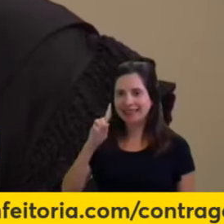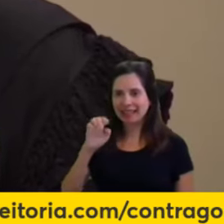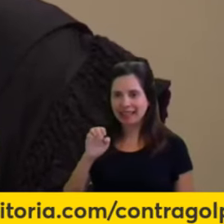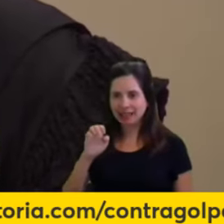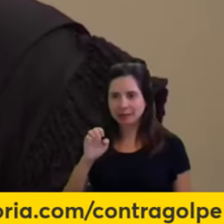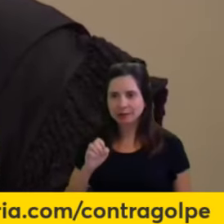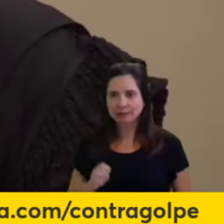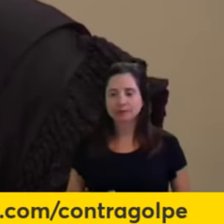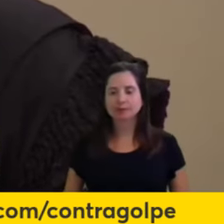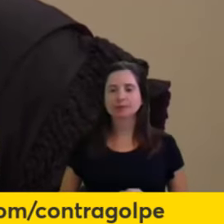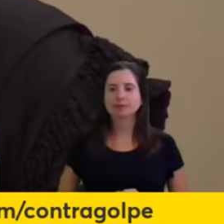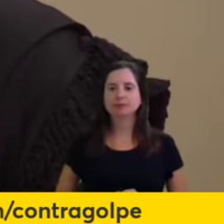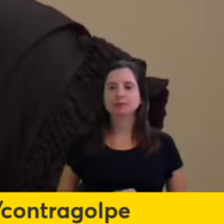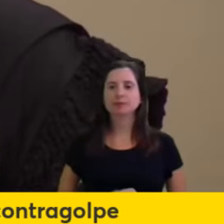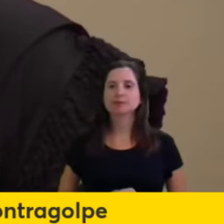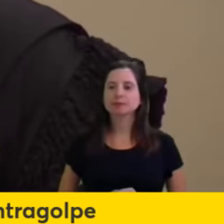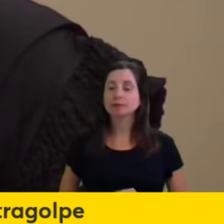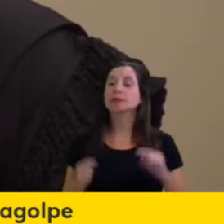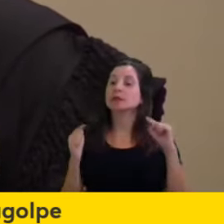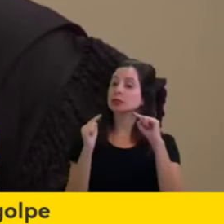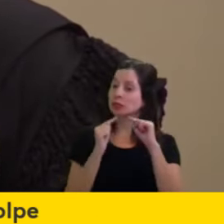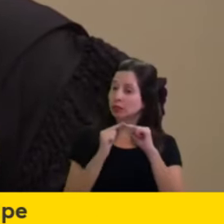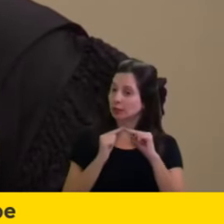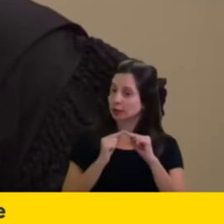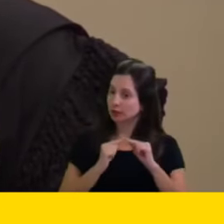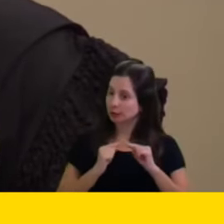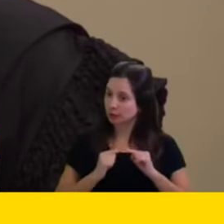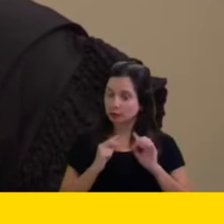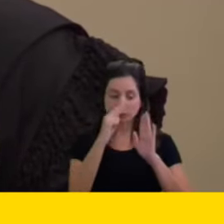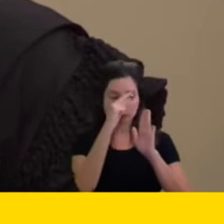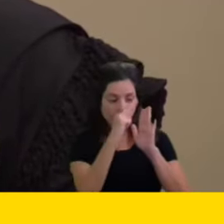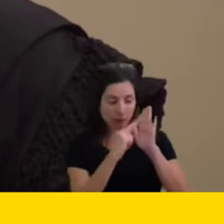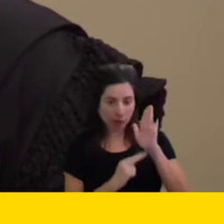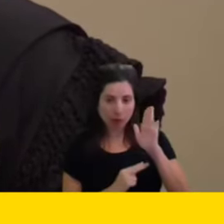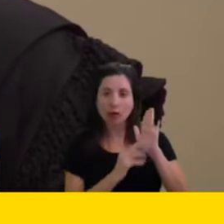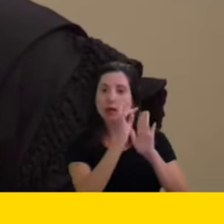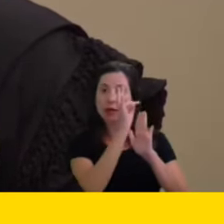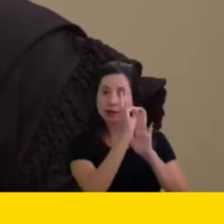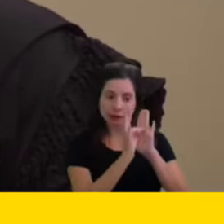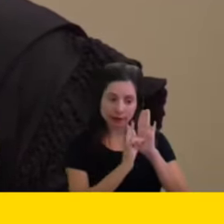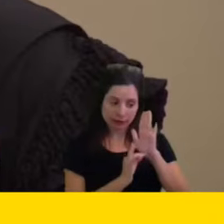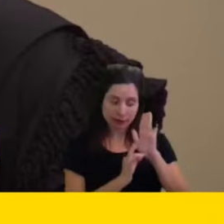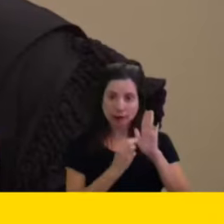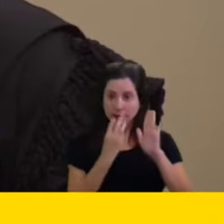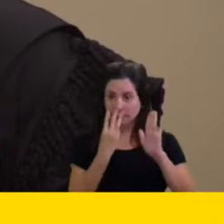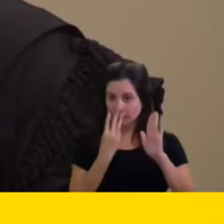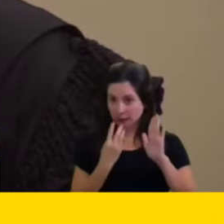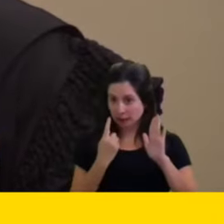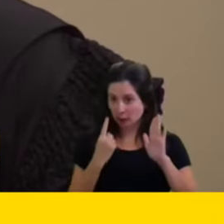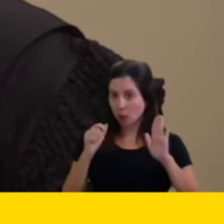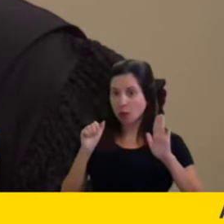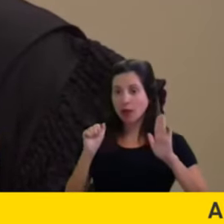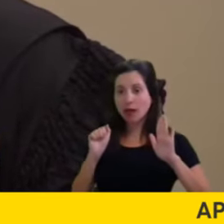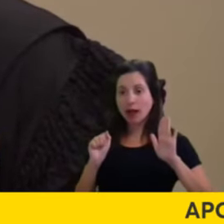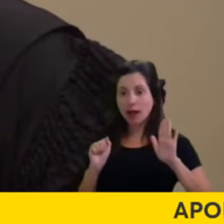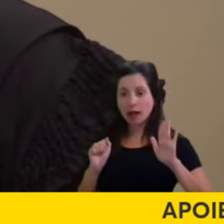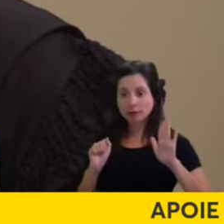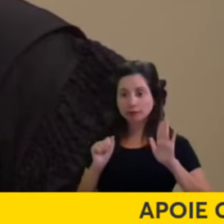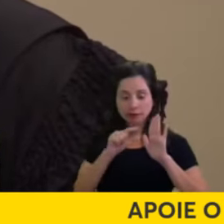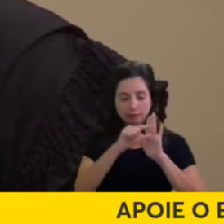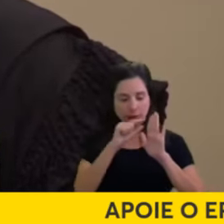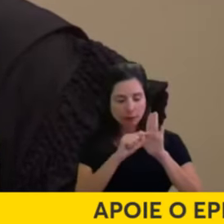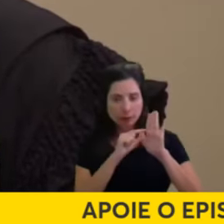Listo Conforme você pode observar ainda da leitura do dispositivo do artigo 30 a não se identifica qualquer limitação